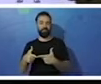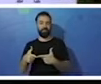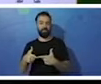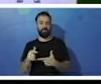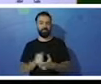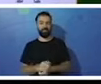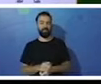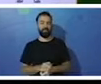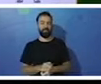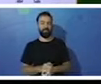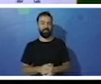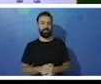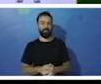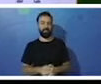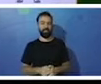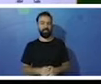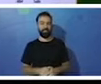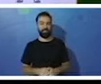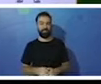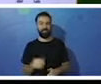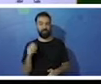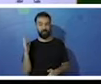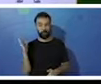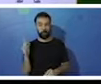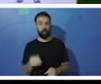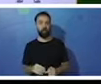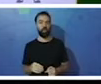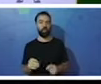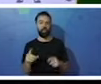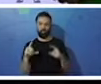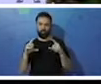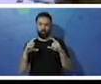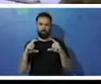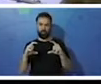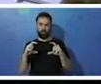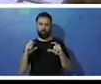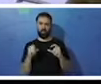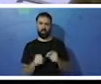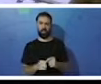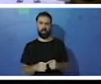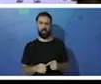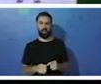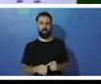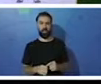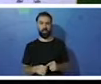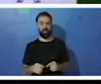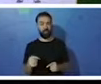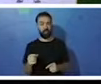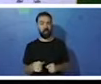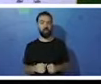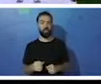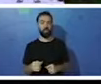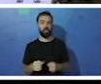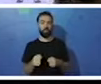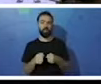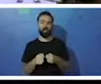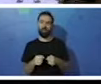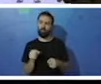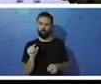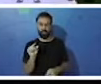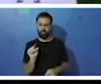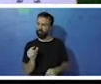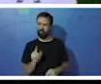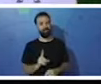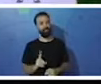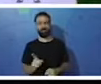continha. Então é por isso que a nossa rotina hoje ela está mais curta. Não significa que nós faremos poucas